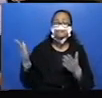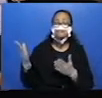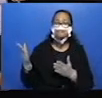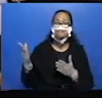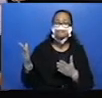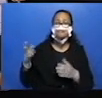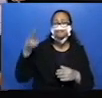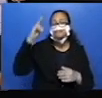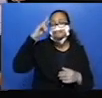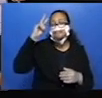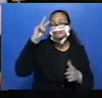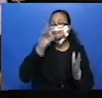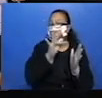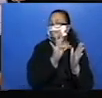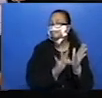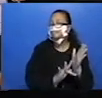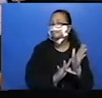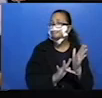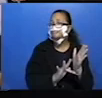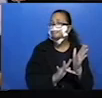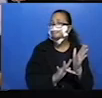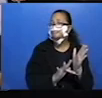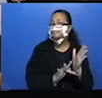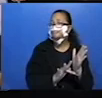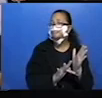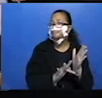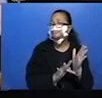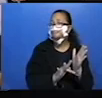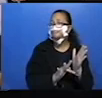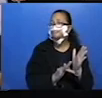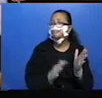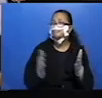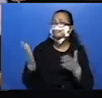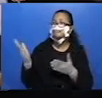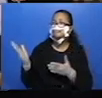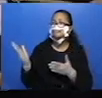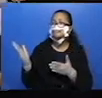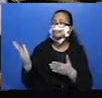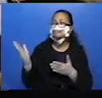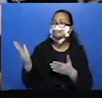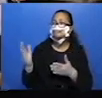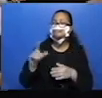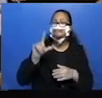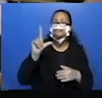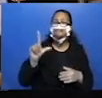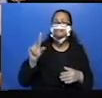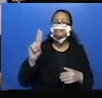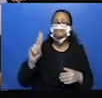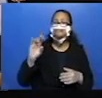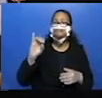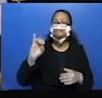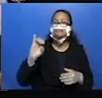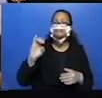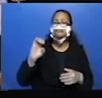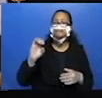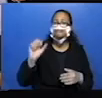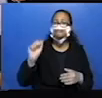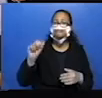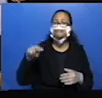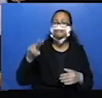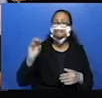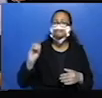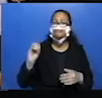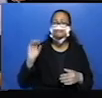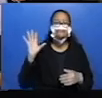Lembra do nosso texto? Lembra do Luciano? Olha lá, o menino que estava dormindo, ouviu um